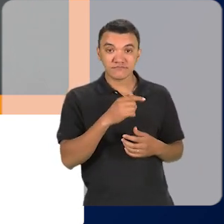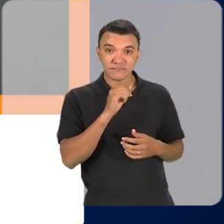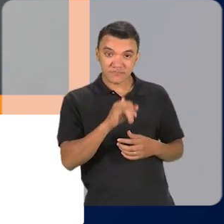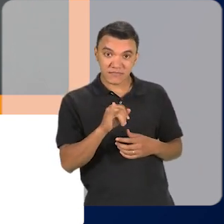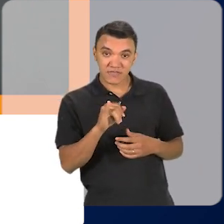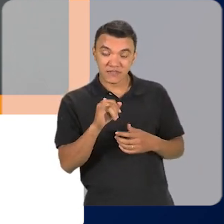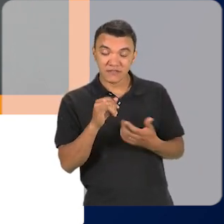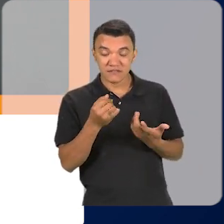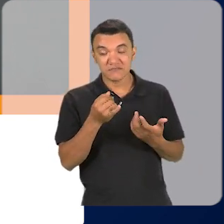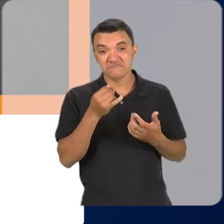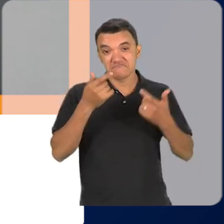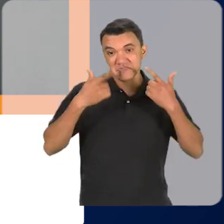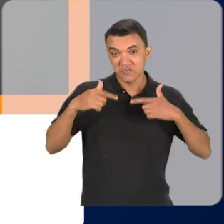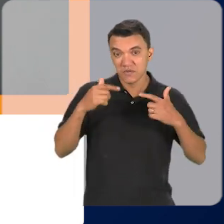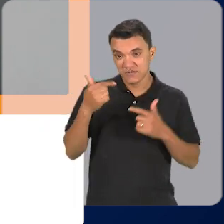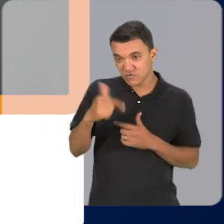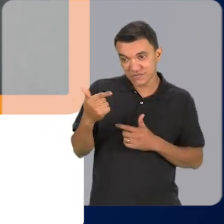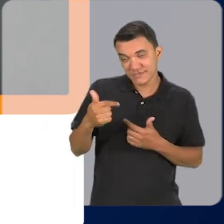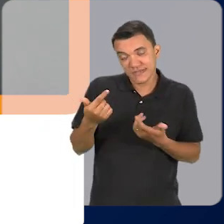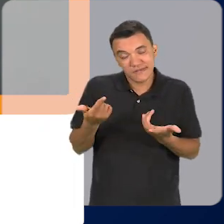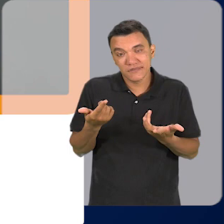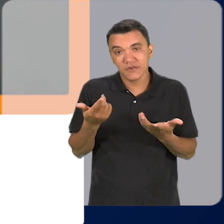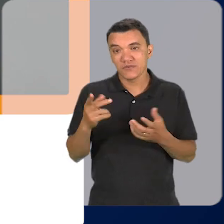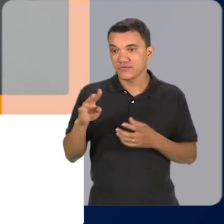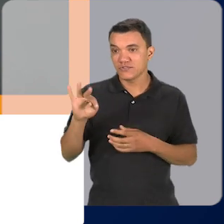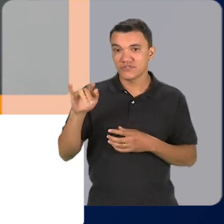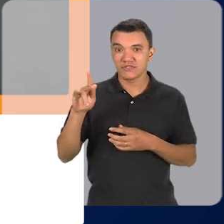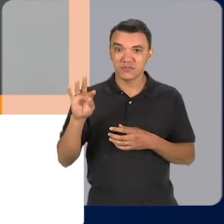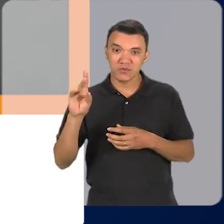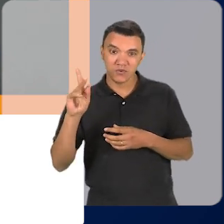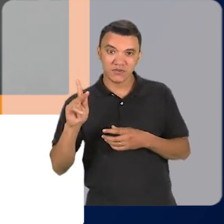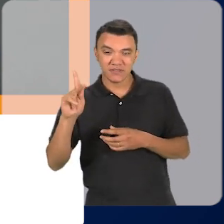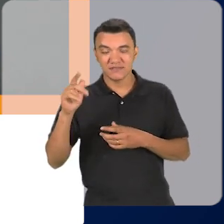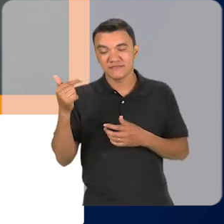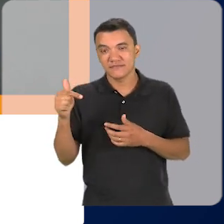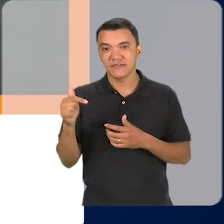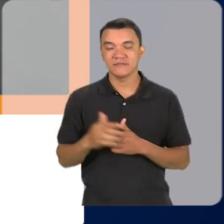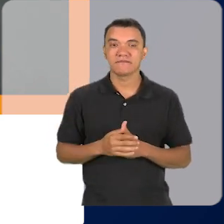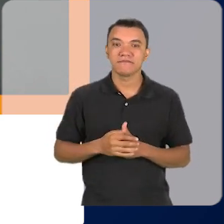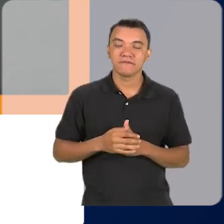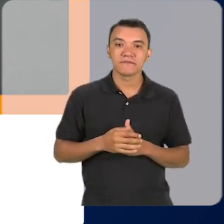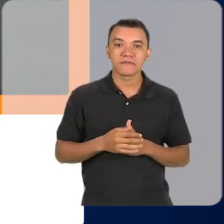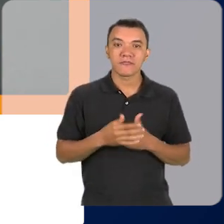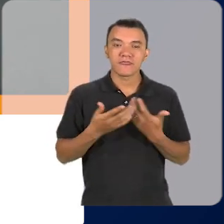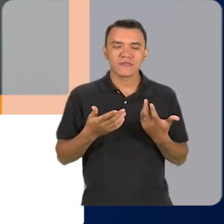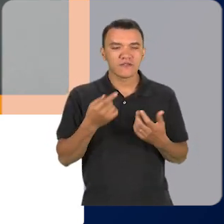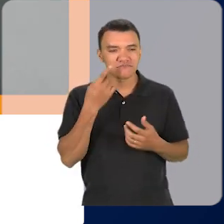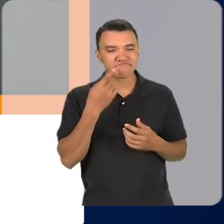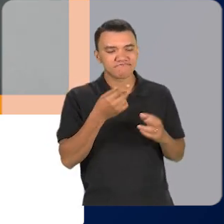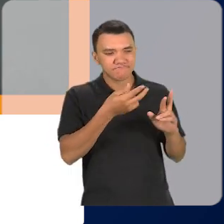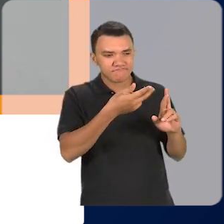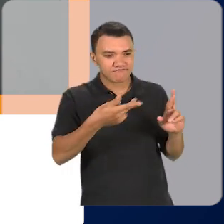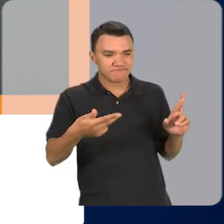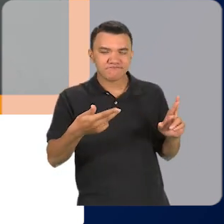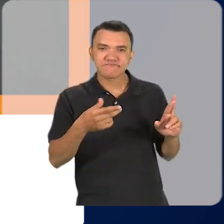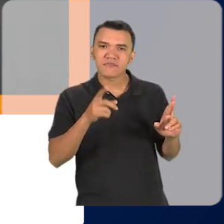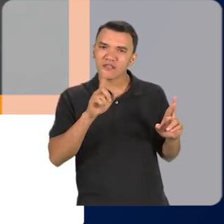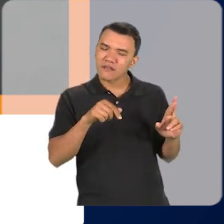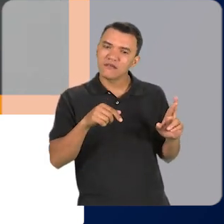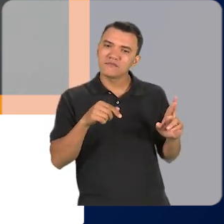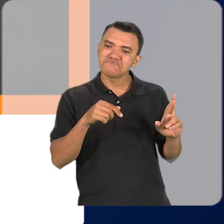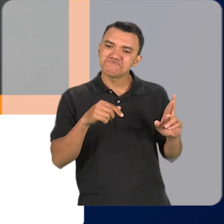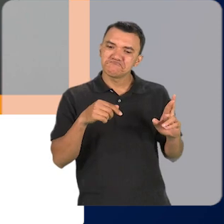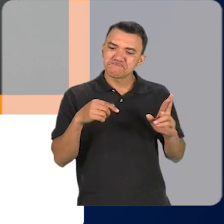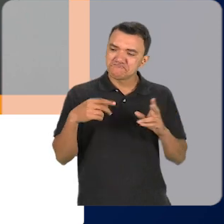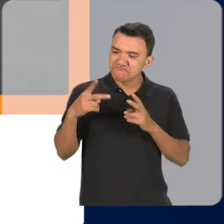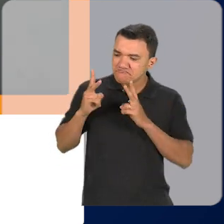não vejo, eu vejo esse recurso como uma forma até de perpetuar linguagens como a